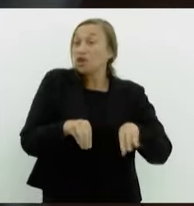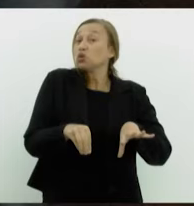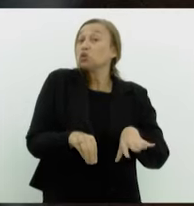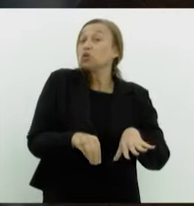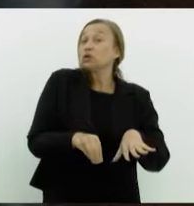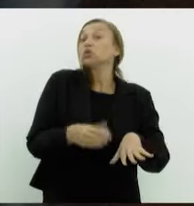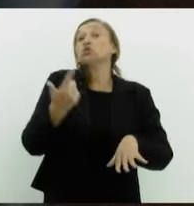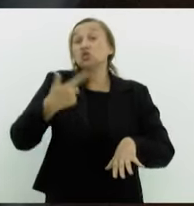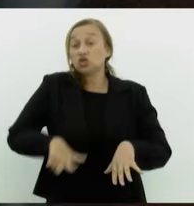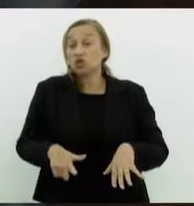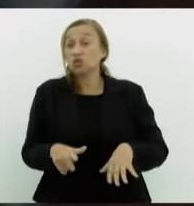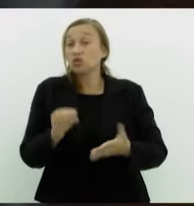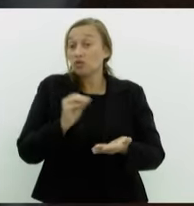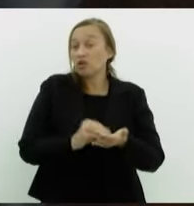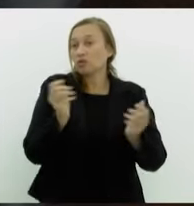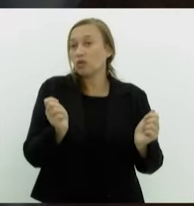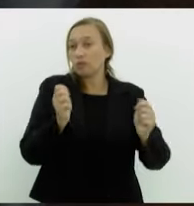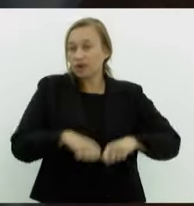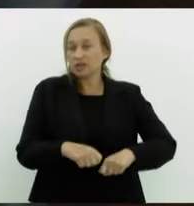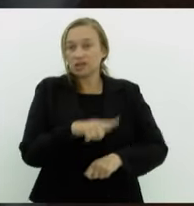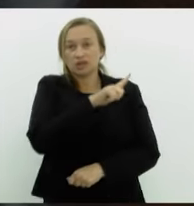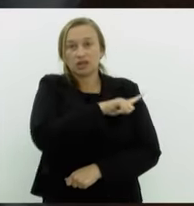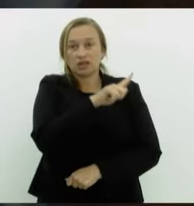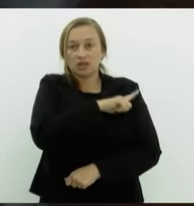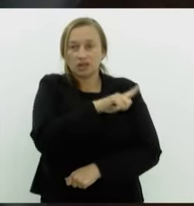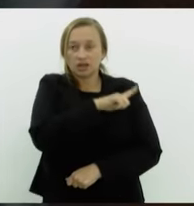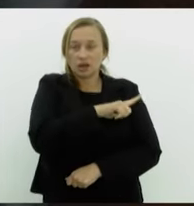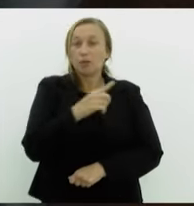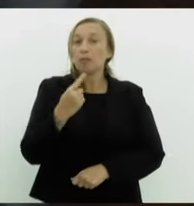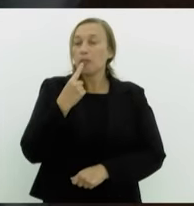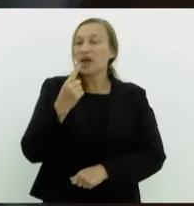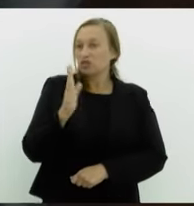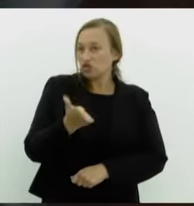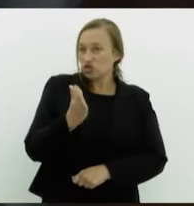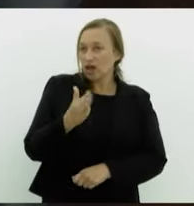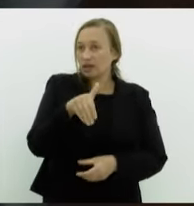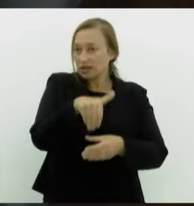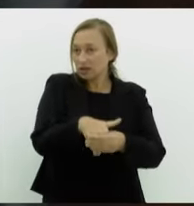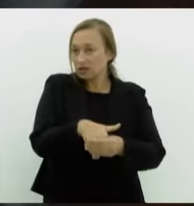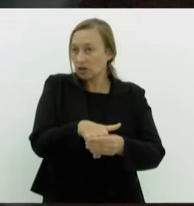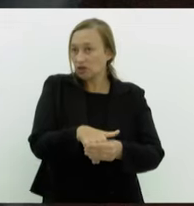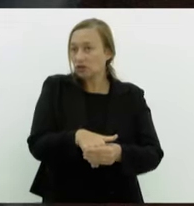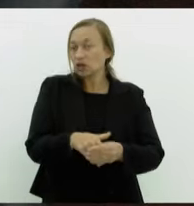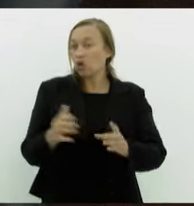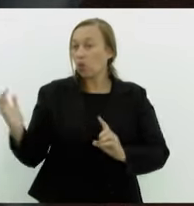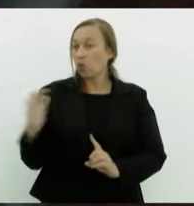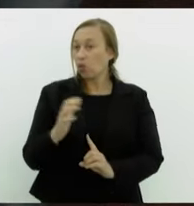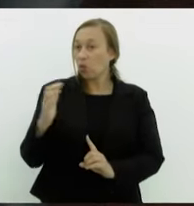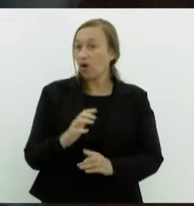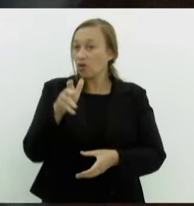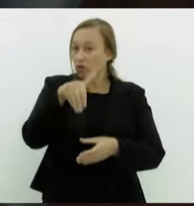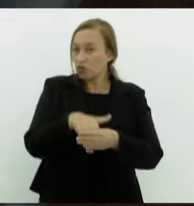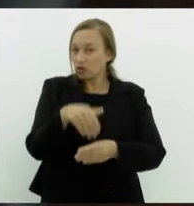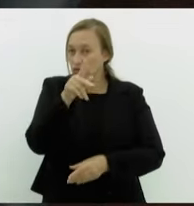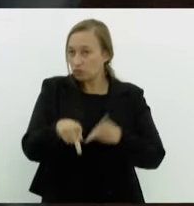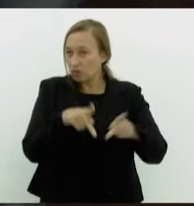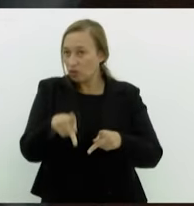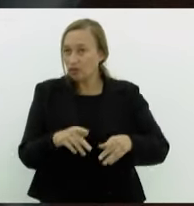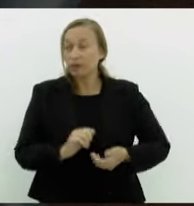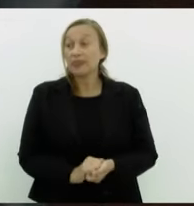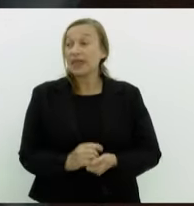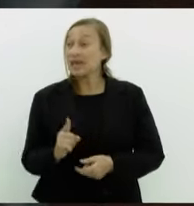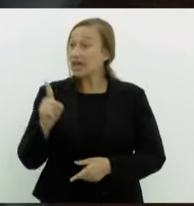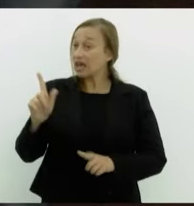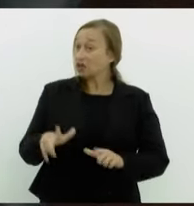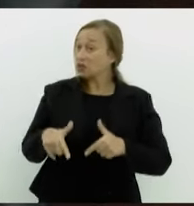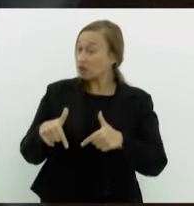novamente da sua incompetência gerencial nas vésperas da eleição e, com isso, influenciar o voto do cidadão. E ele, numa